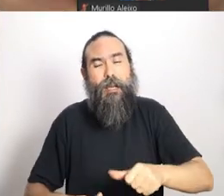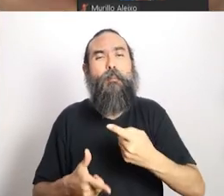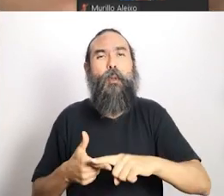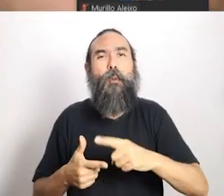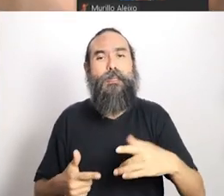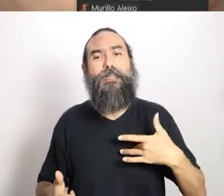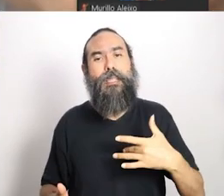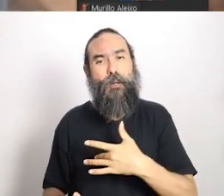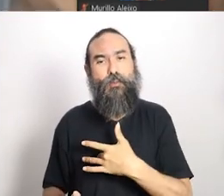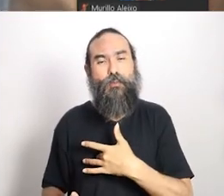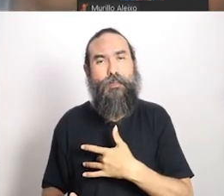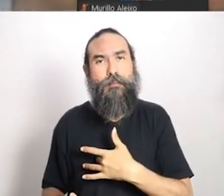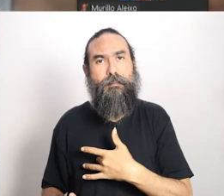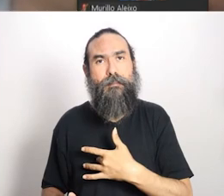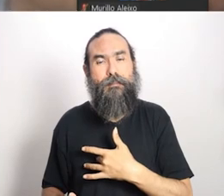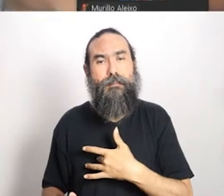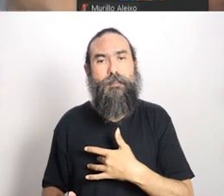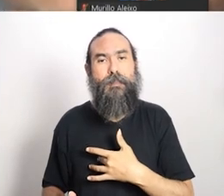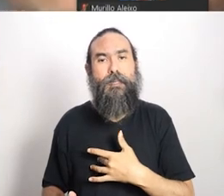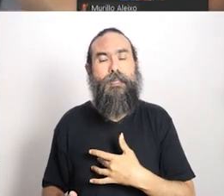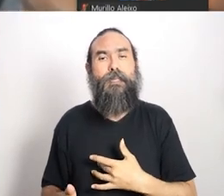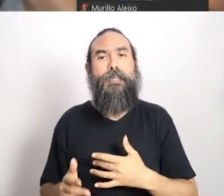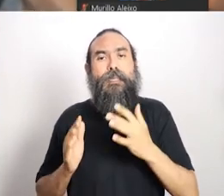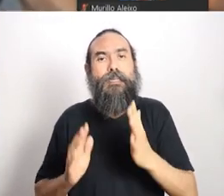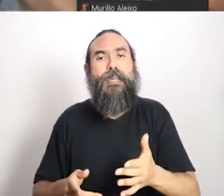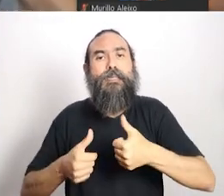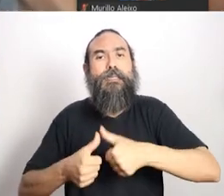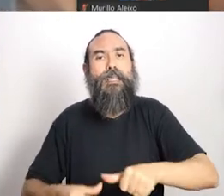de saúde, ele já não podia mais